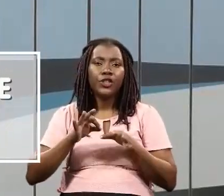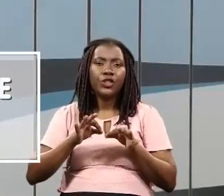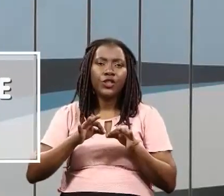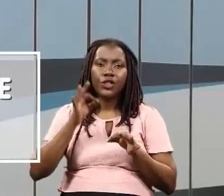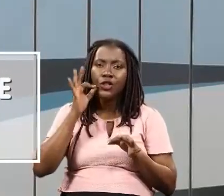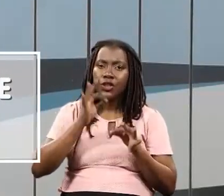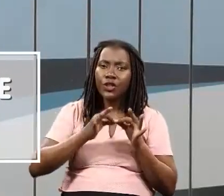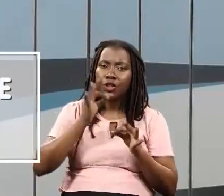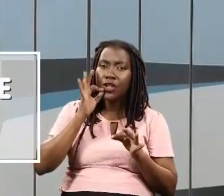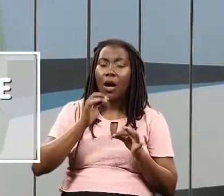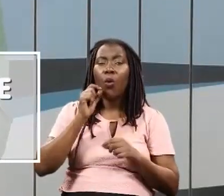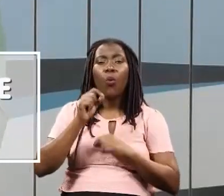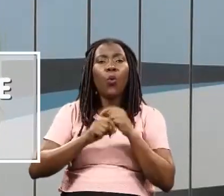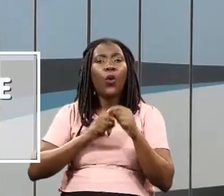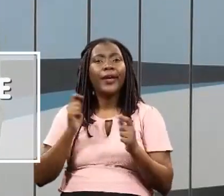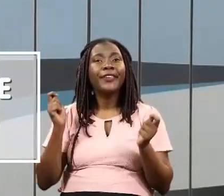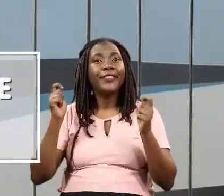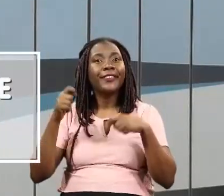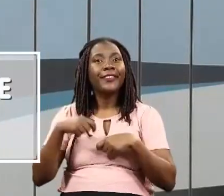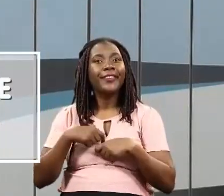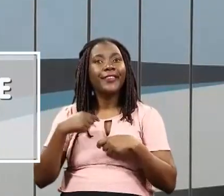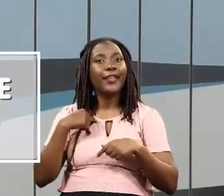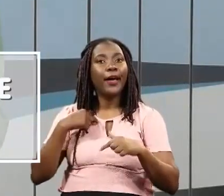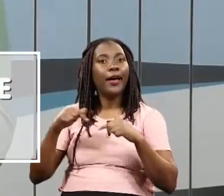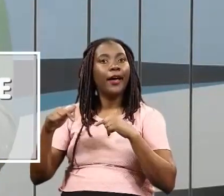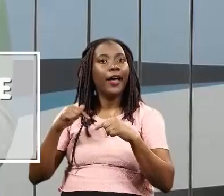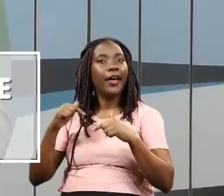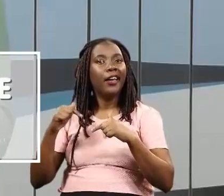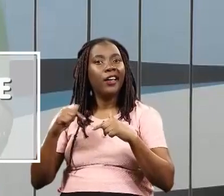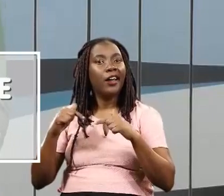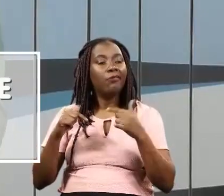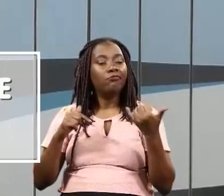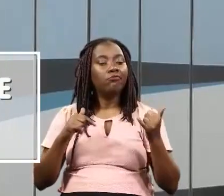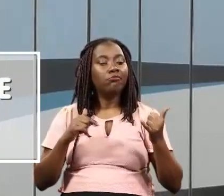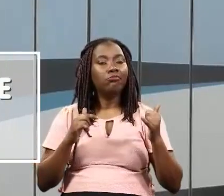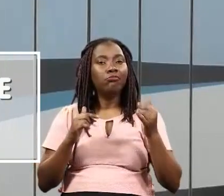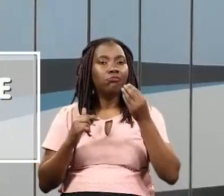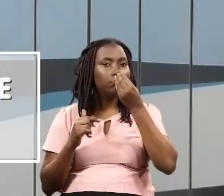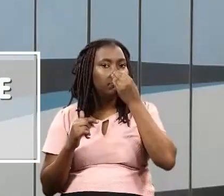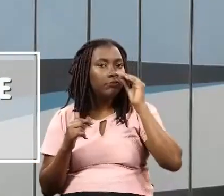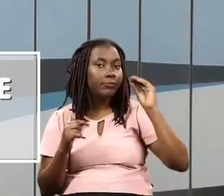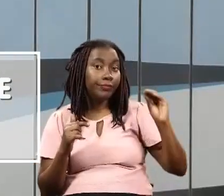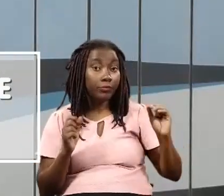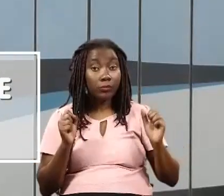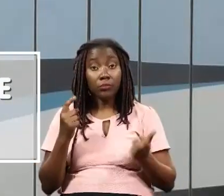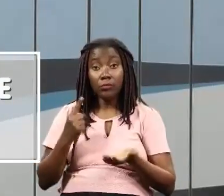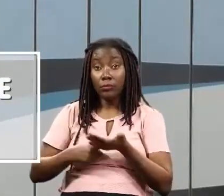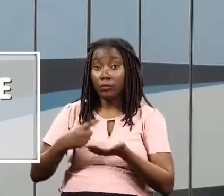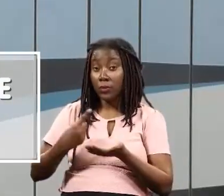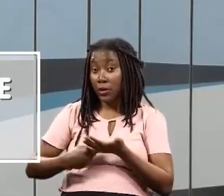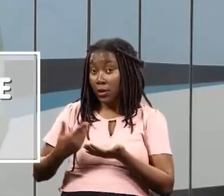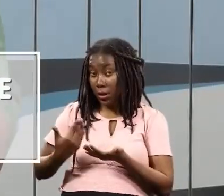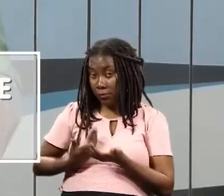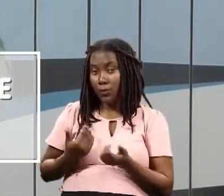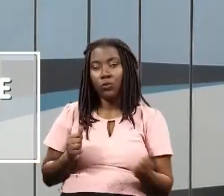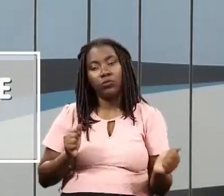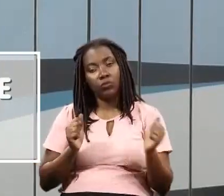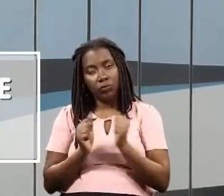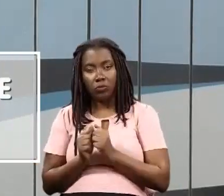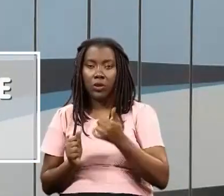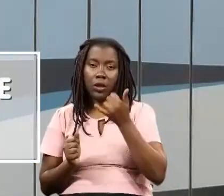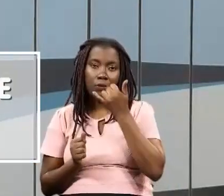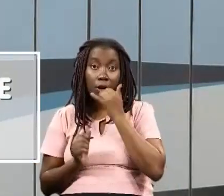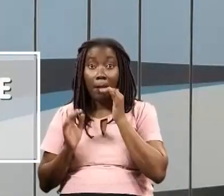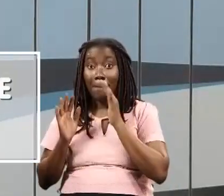posso fazer que não esteja relacionado necessariamente ao celular? Eu posso marcar o meu encontro com os meus amigos com o celular. Enquanto a gente